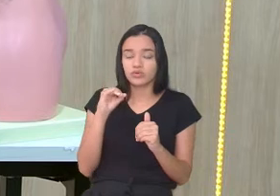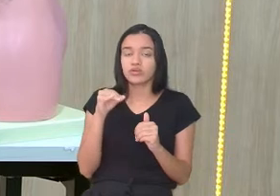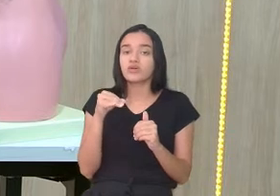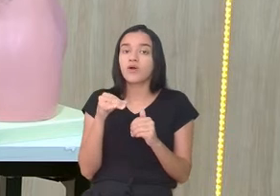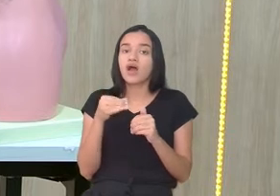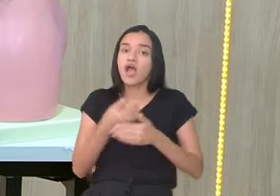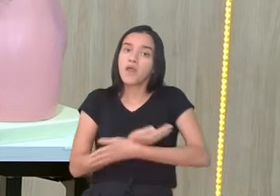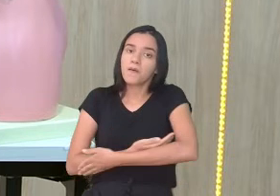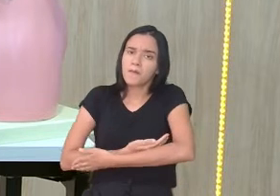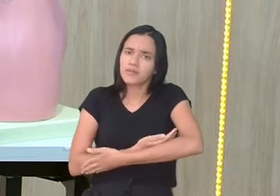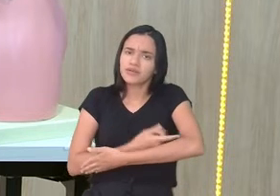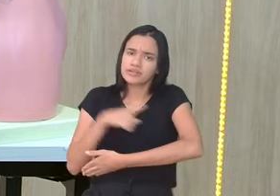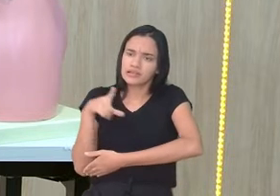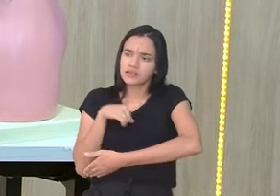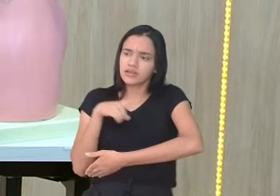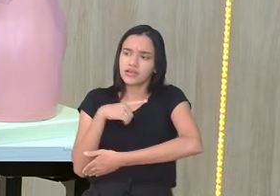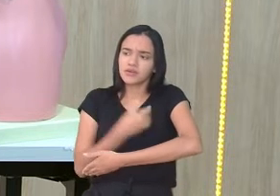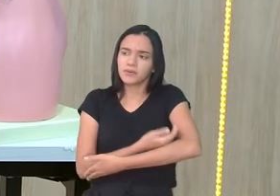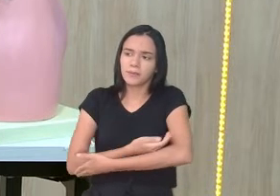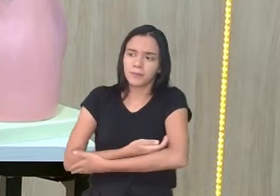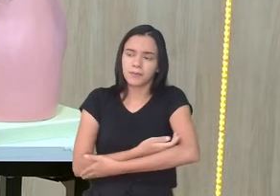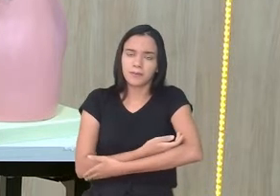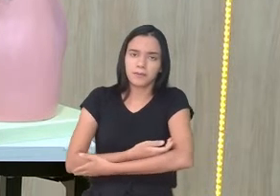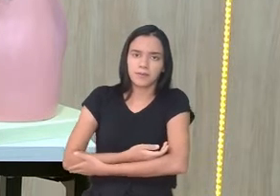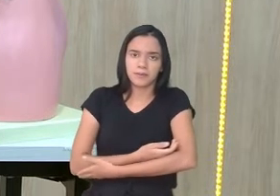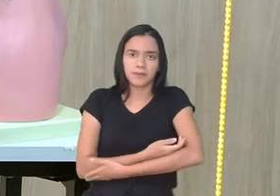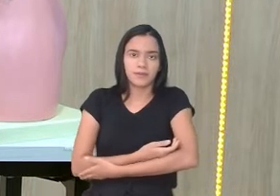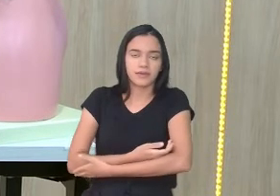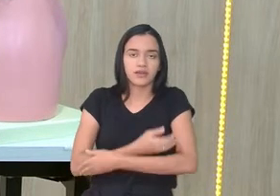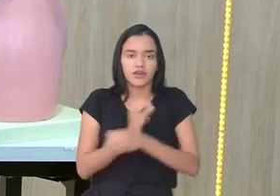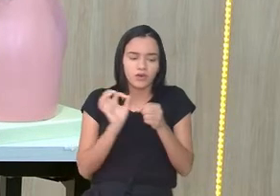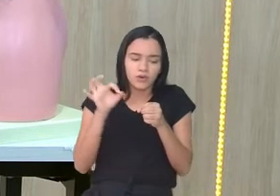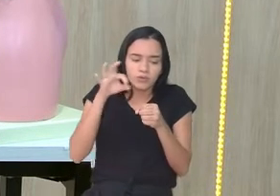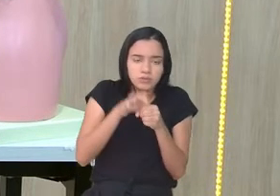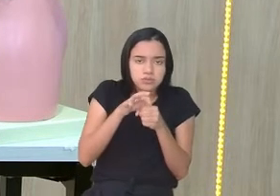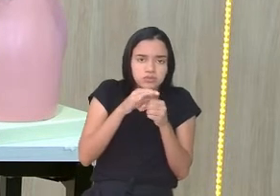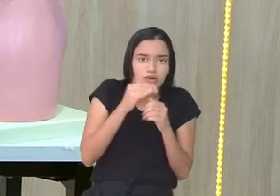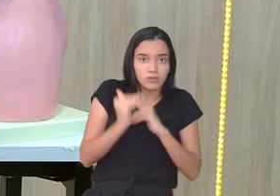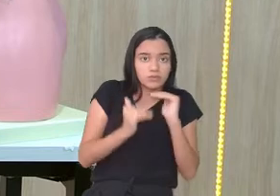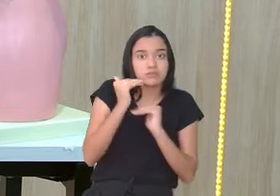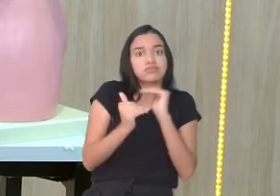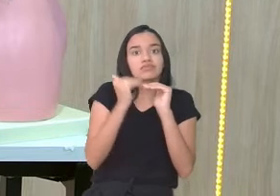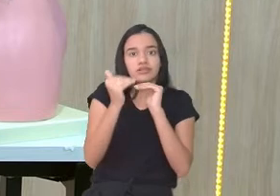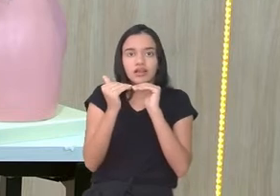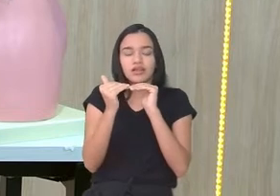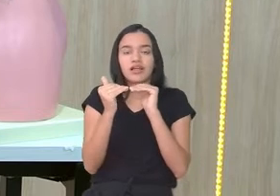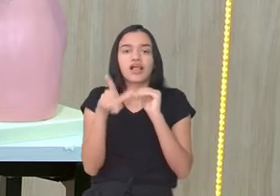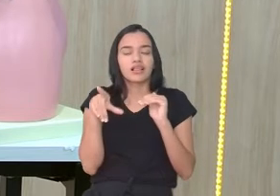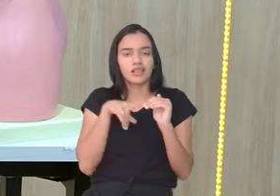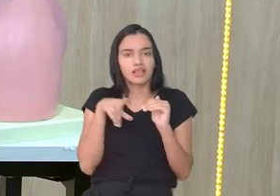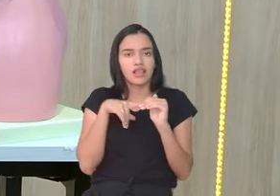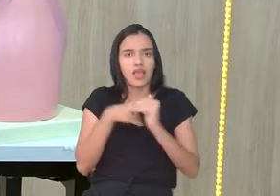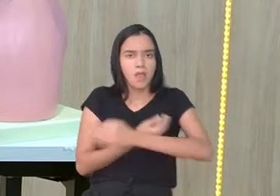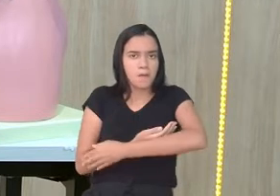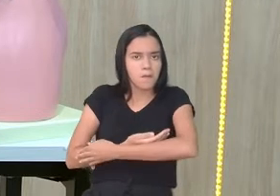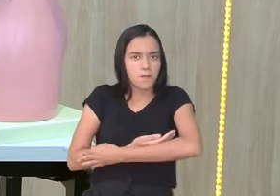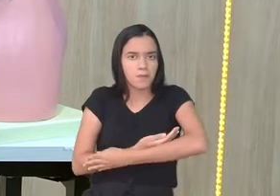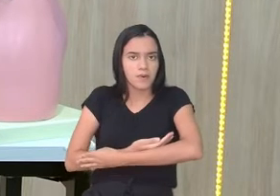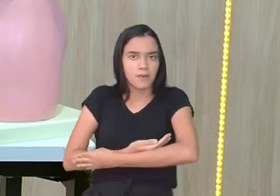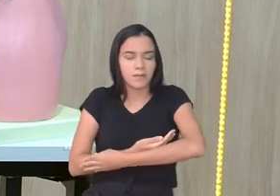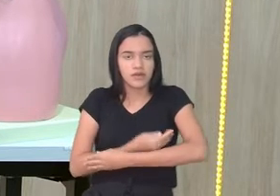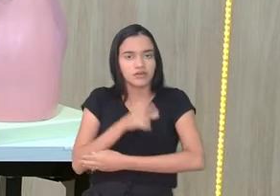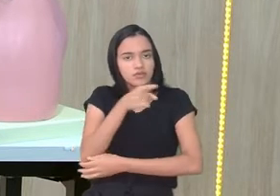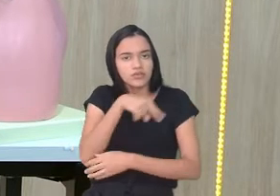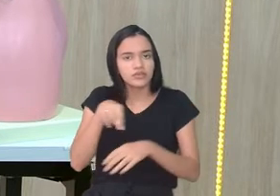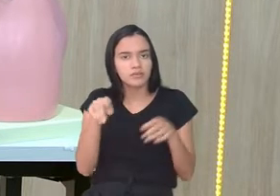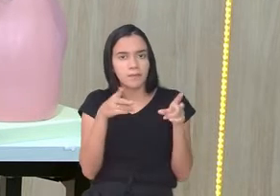bebezinho aqui, tem um bebezinho, aqui foi fecundado, aqui já, olha. E aqui tem um bebezinho aqui que vocês podem